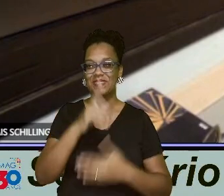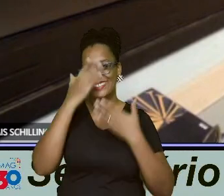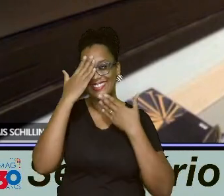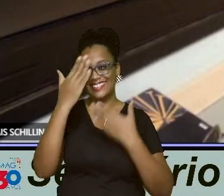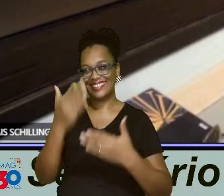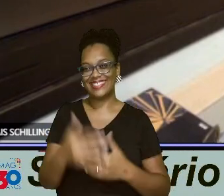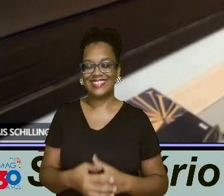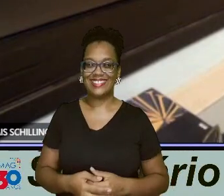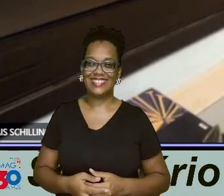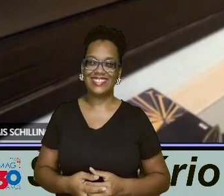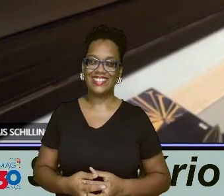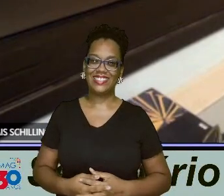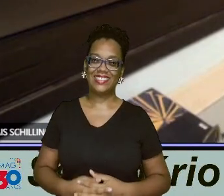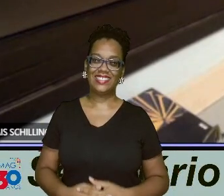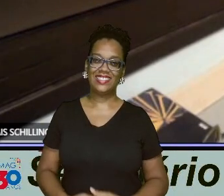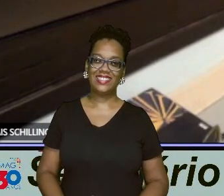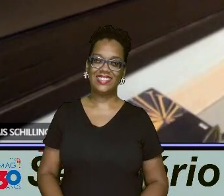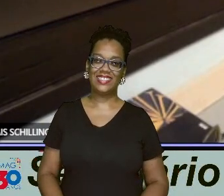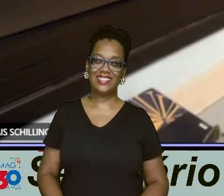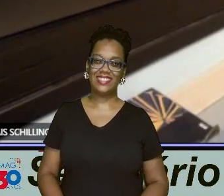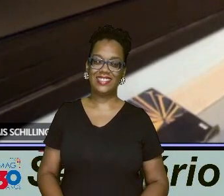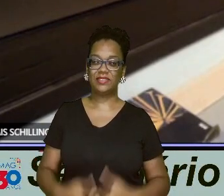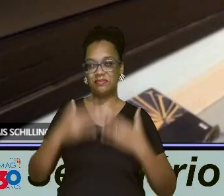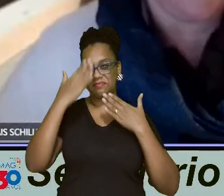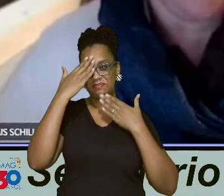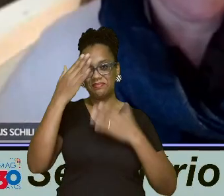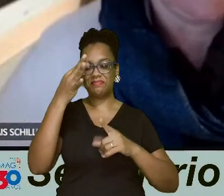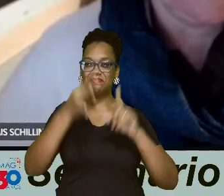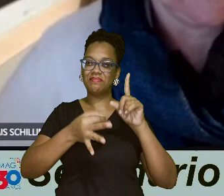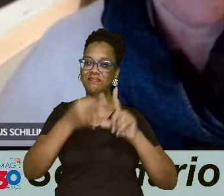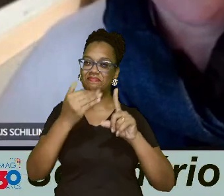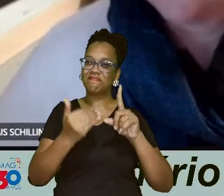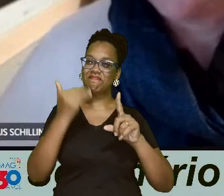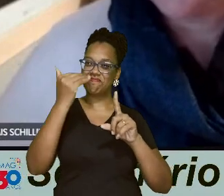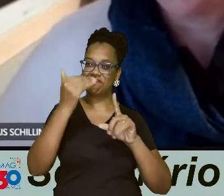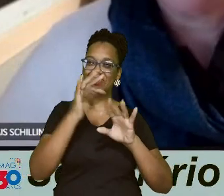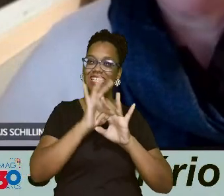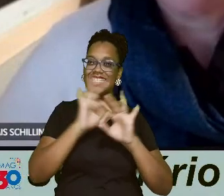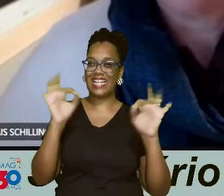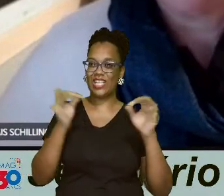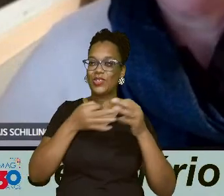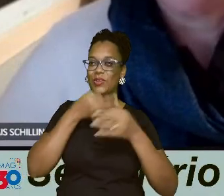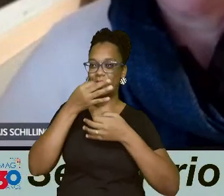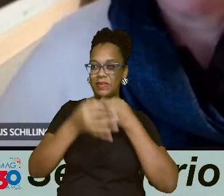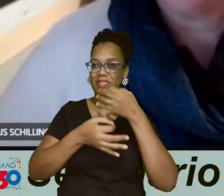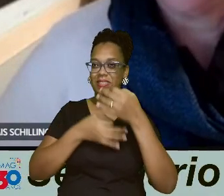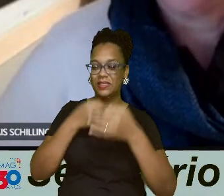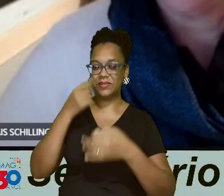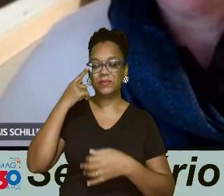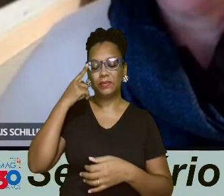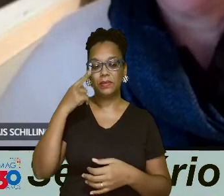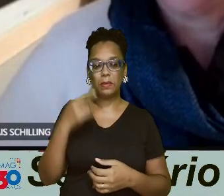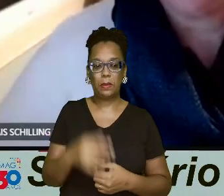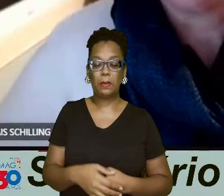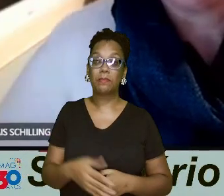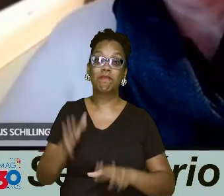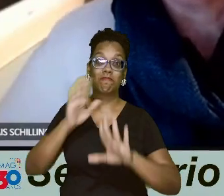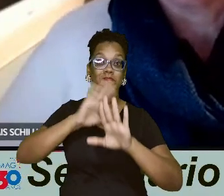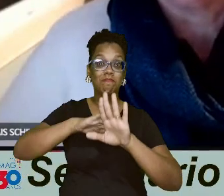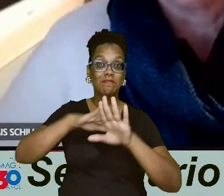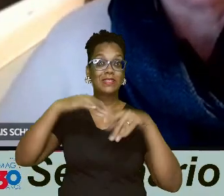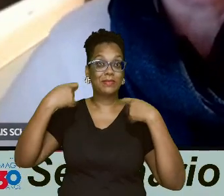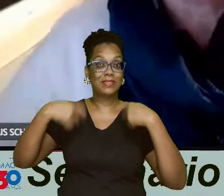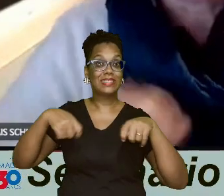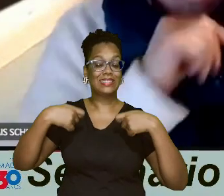obrigada. Muito obrigado, desembargadora. Excelentes comentários. O sistema de precedentes realmente precisa ainda